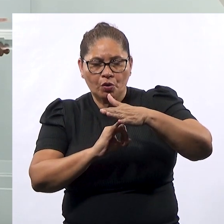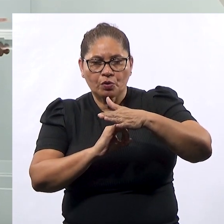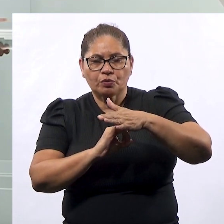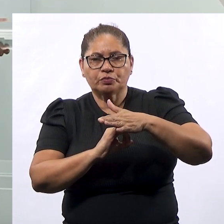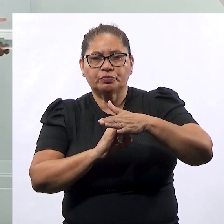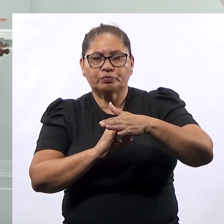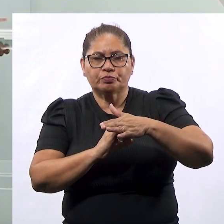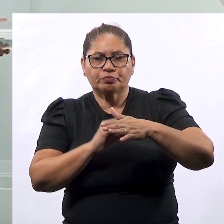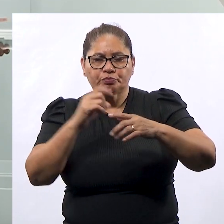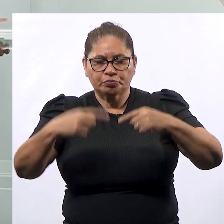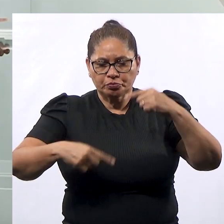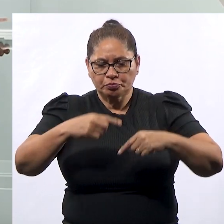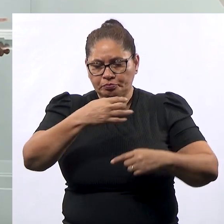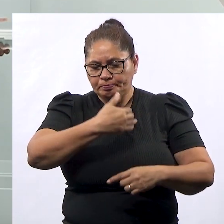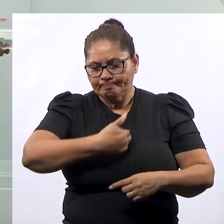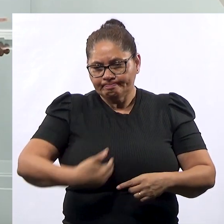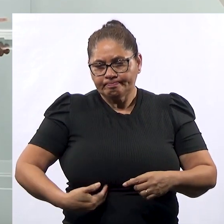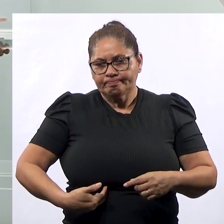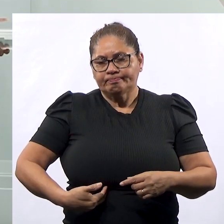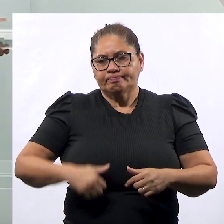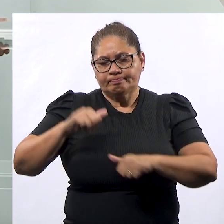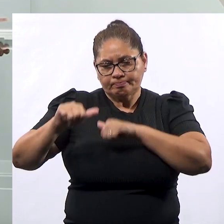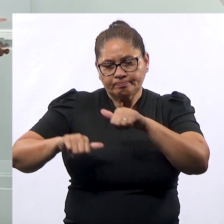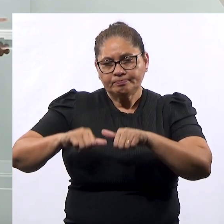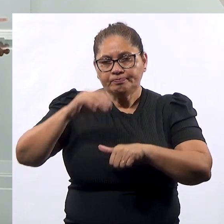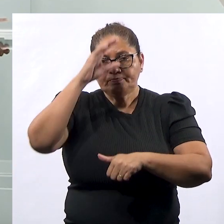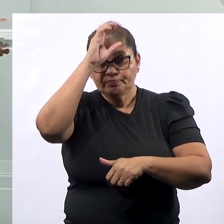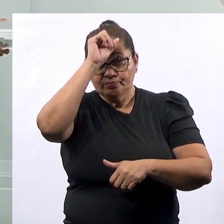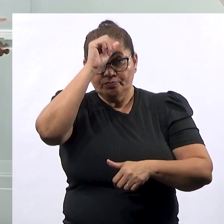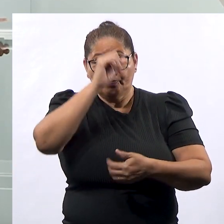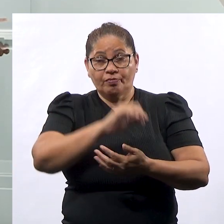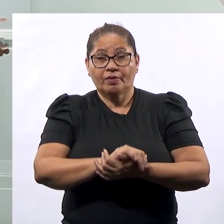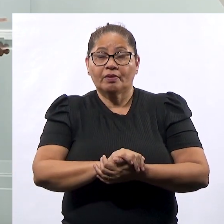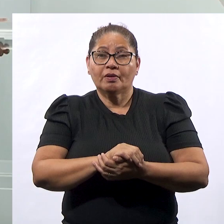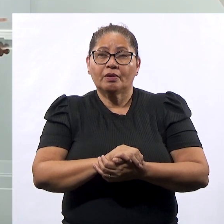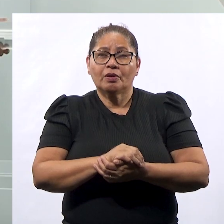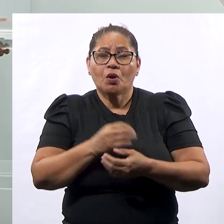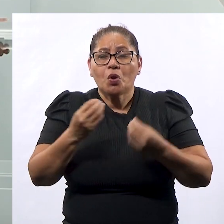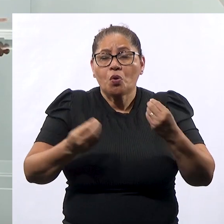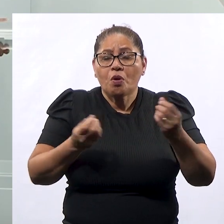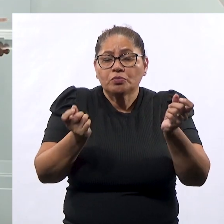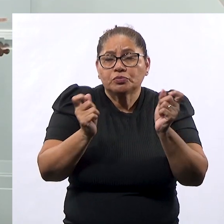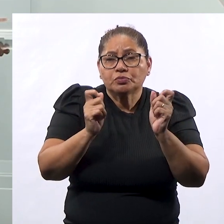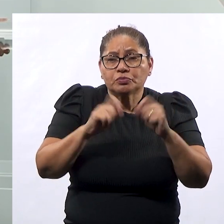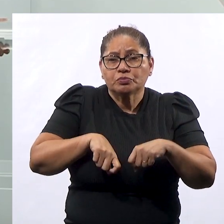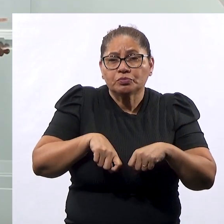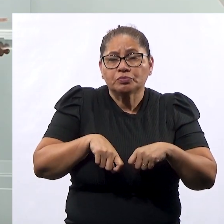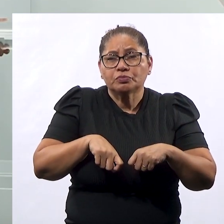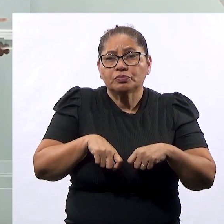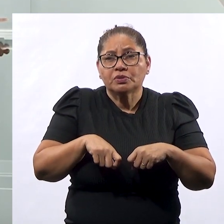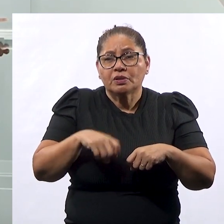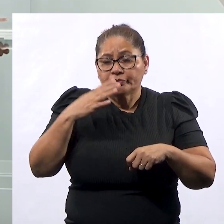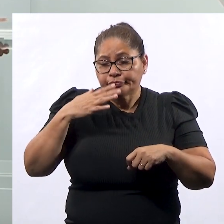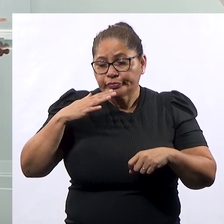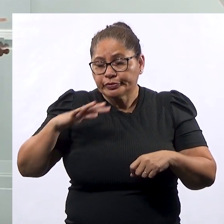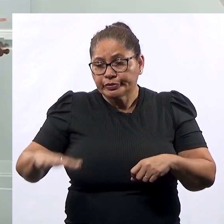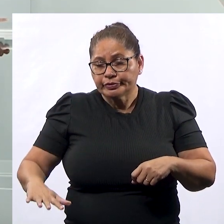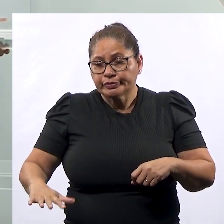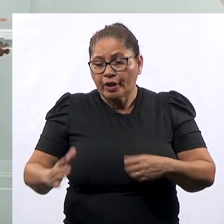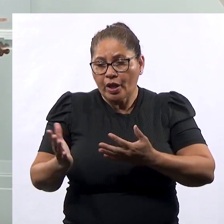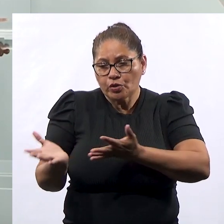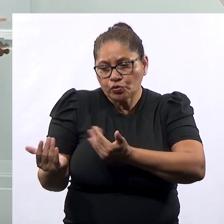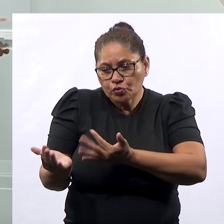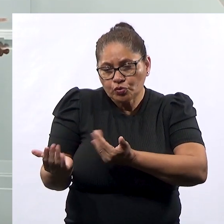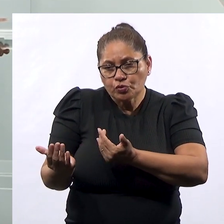políticas públicas para avaliação da aprendizagem, para verificar quais são as competências que essas crianças,